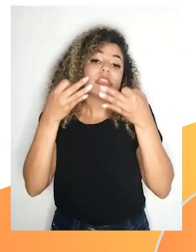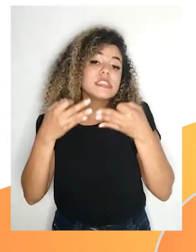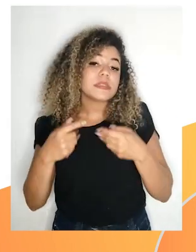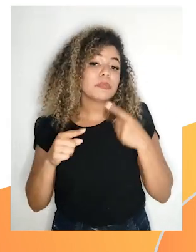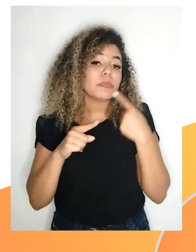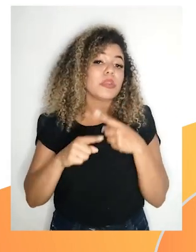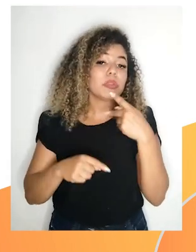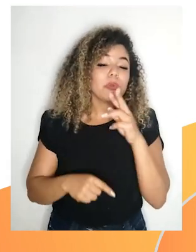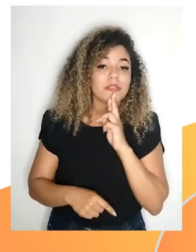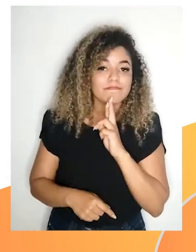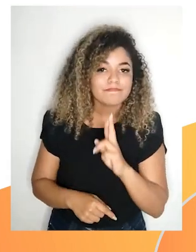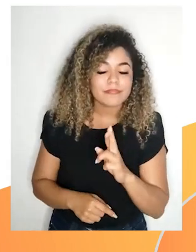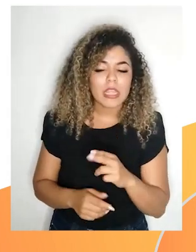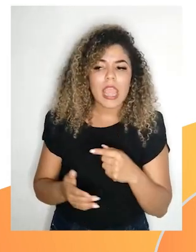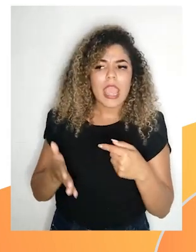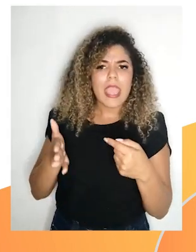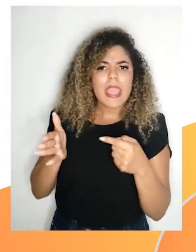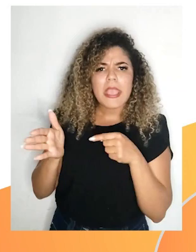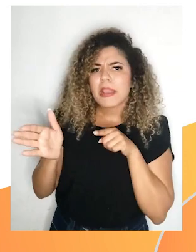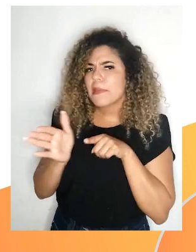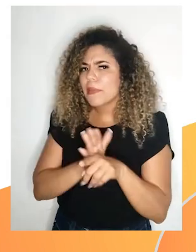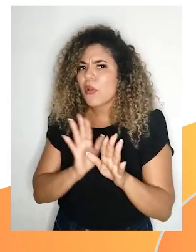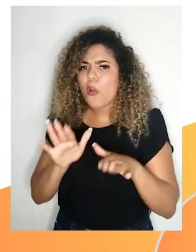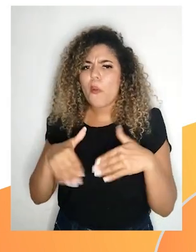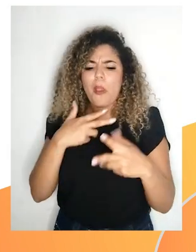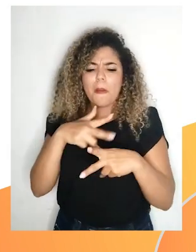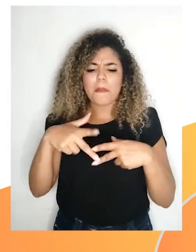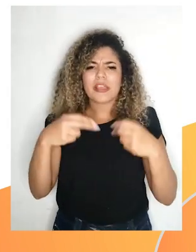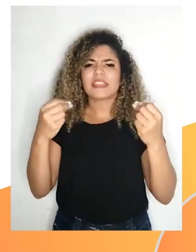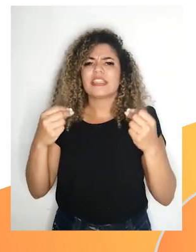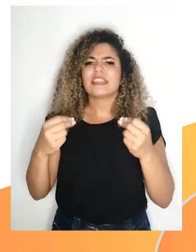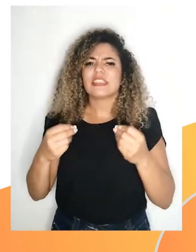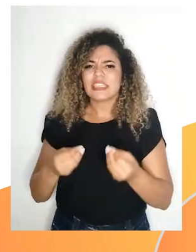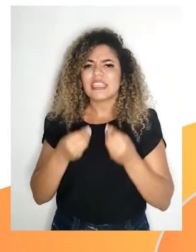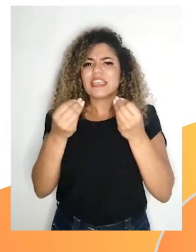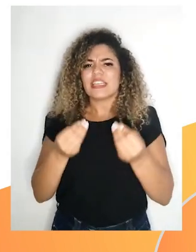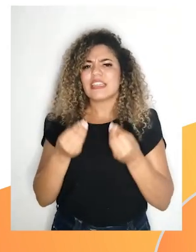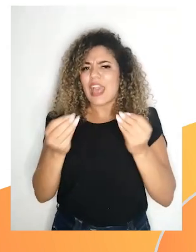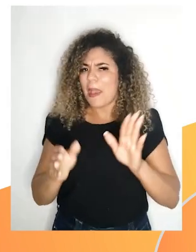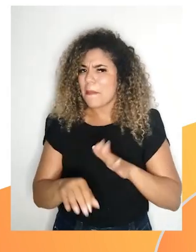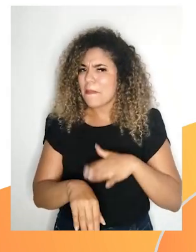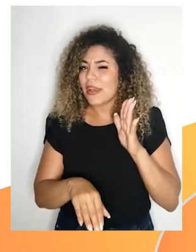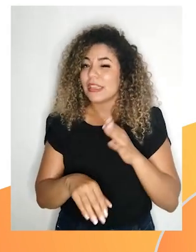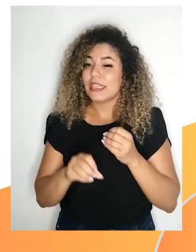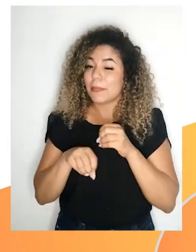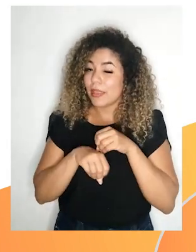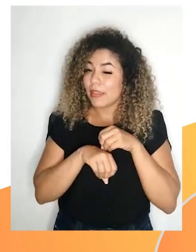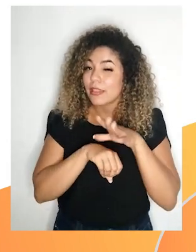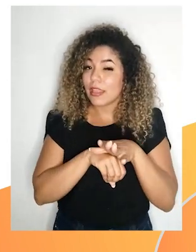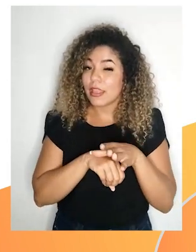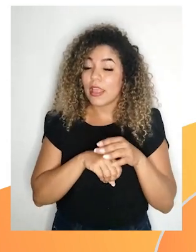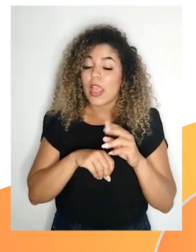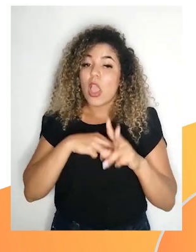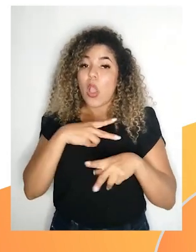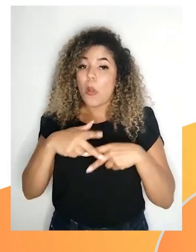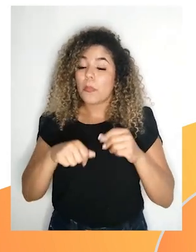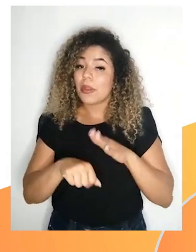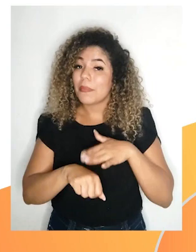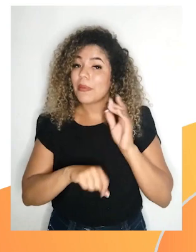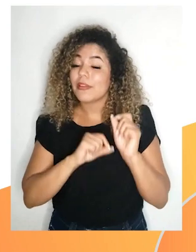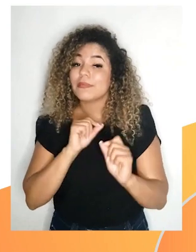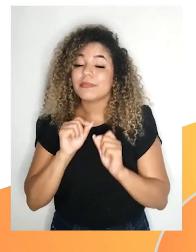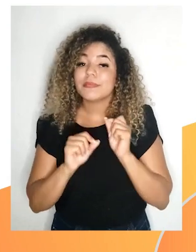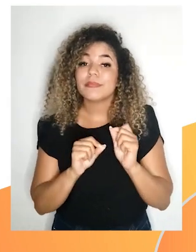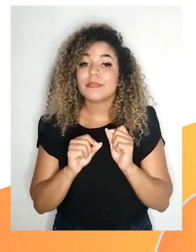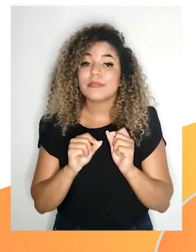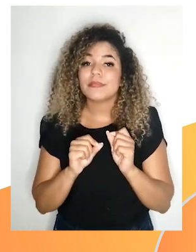resposta. Então, ele pergunta qual é o prêmio que sai com maior frequência e ele já dá uma dica, que o prêmio que sai com maior